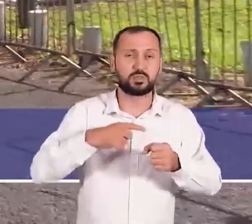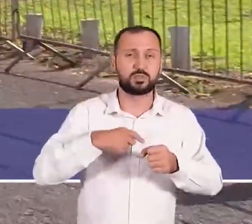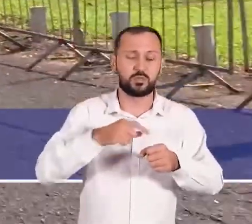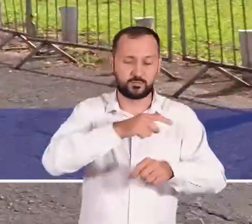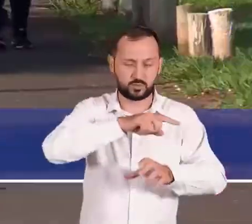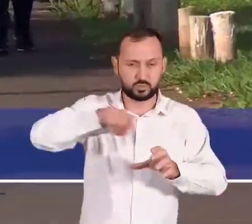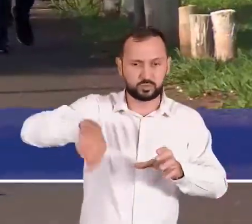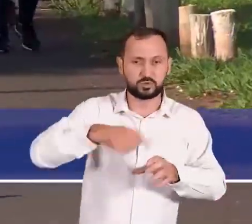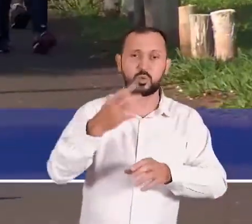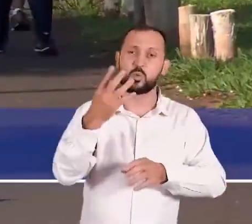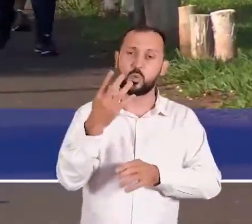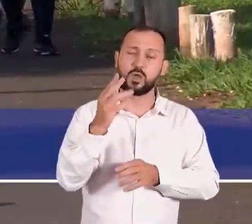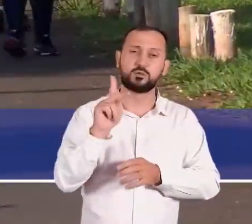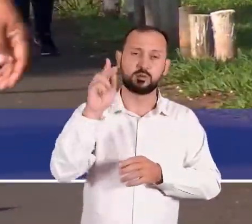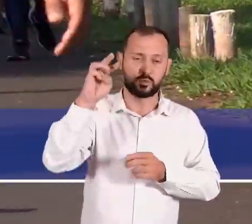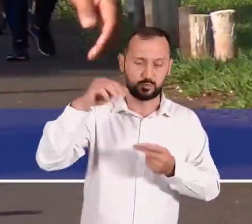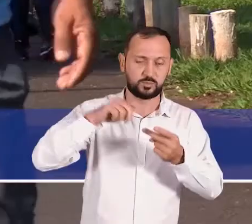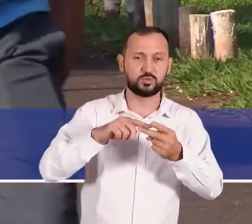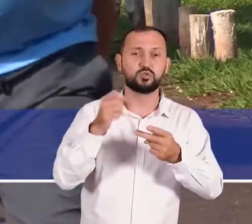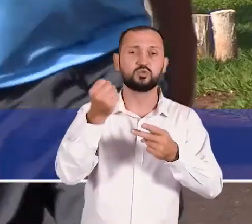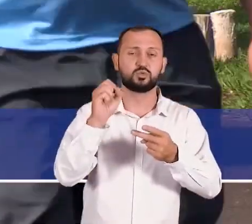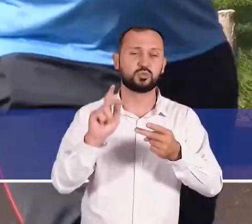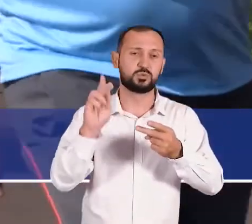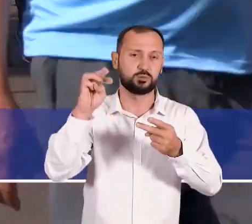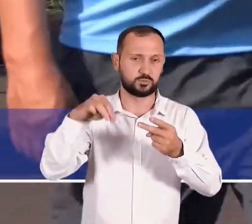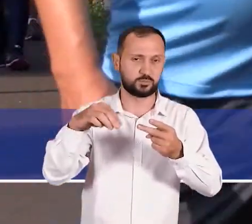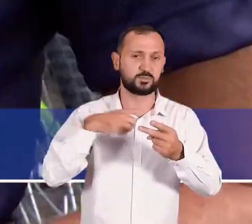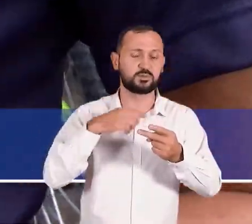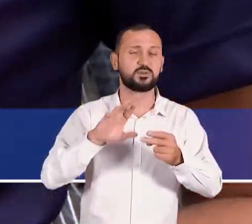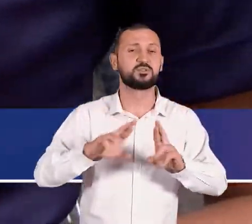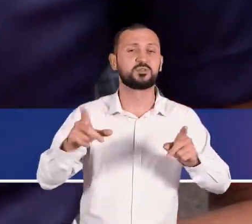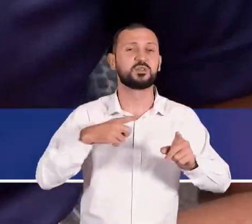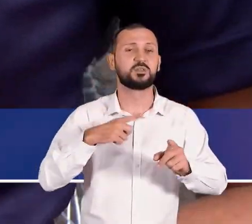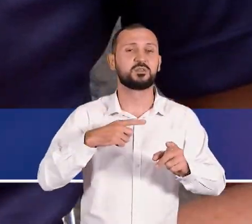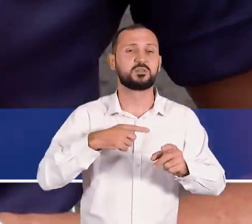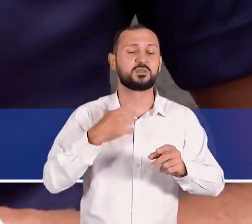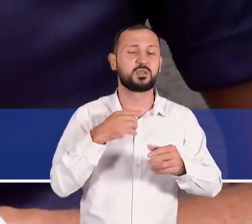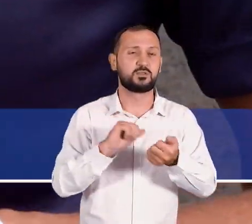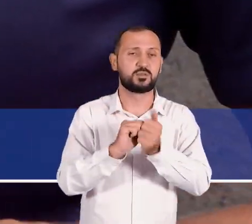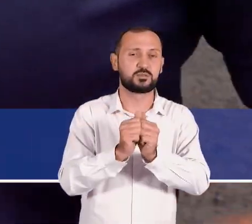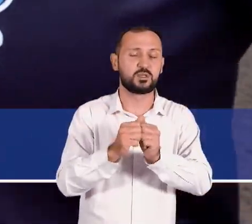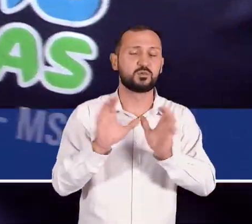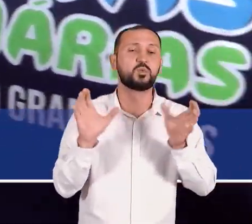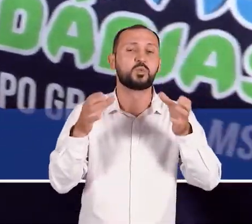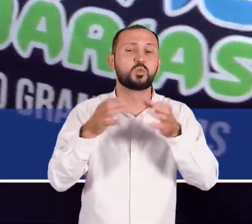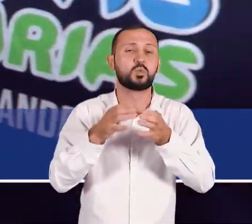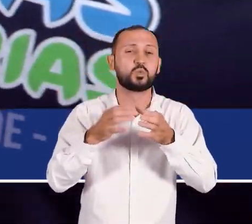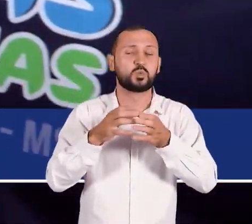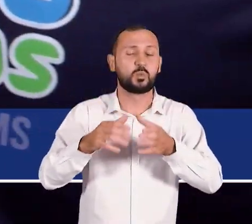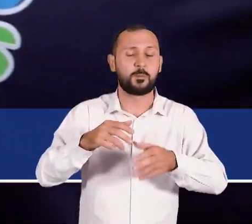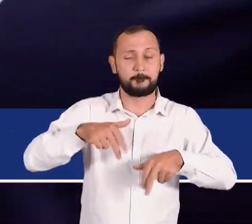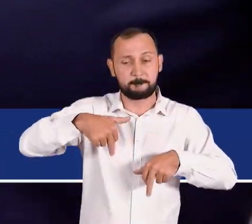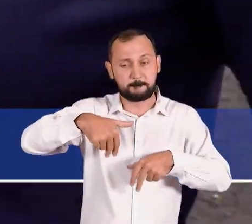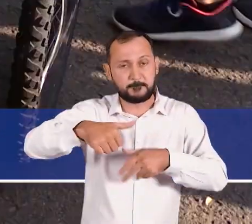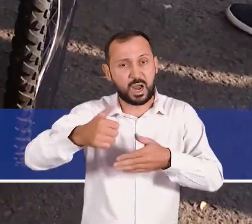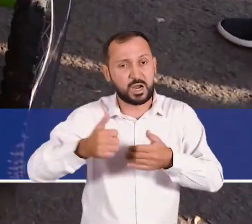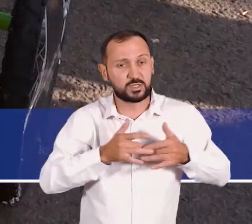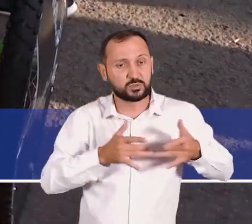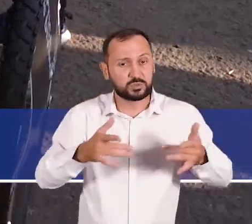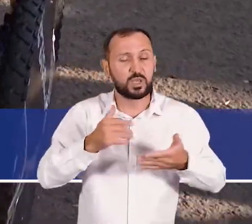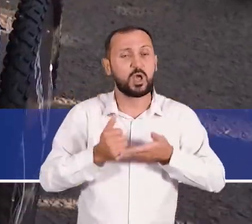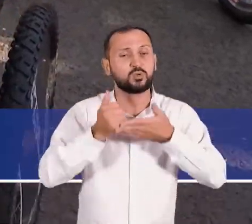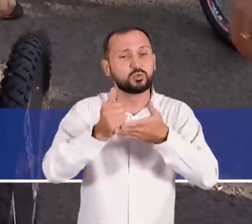caminhada da Alemes teve circuitos de 4 e 8 quilômetros. Dentre os destaques, atletas do Perna Solidária CG,